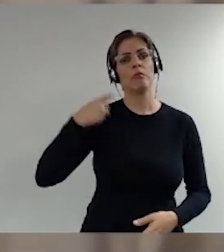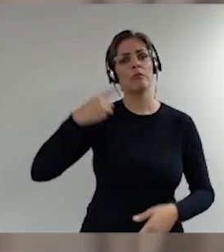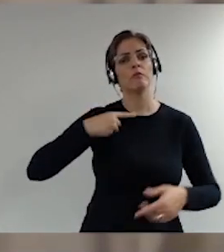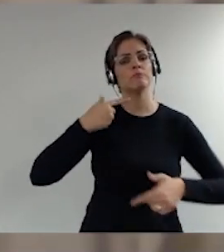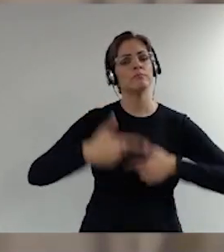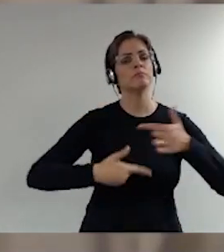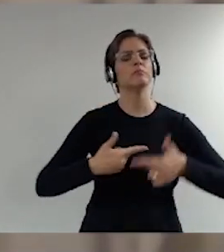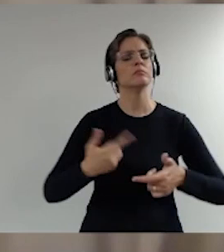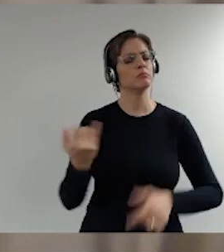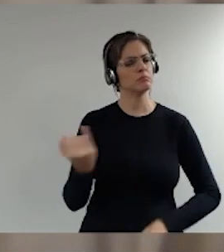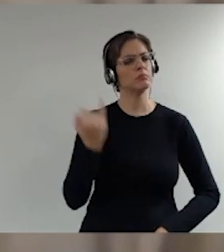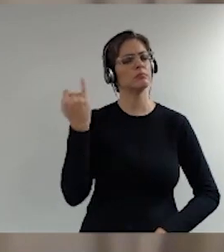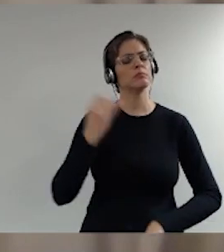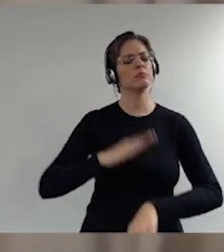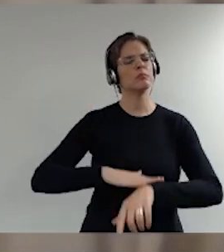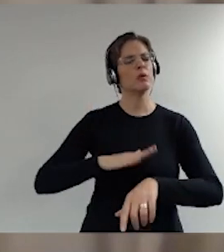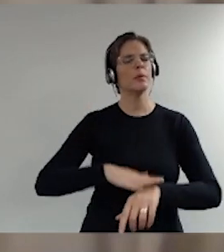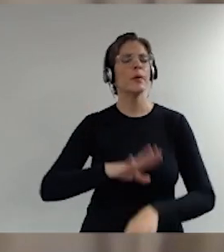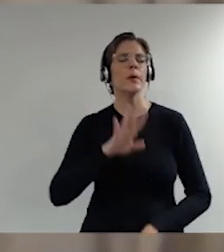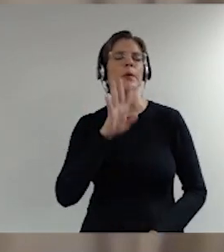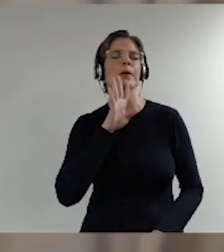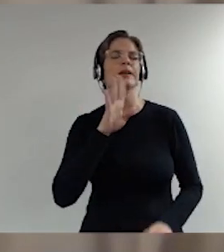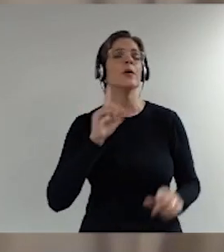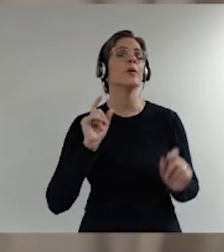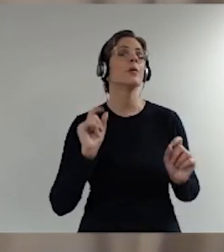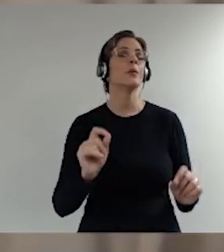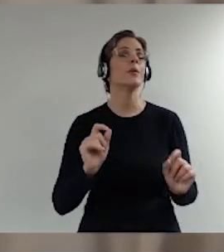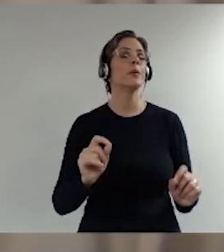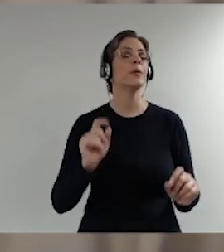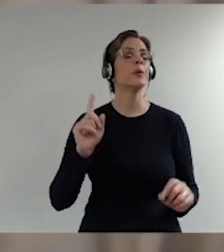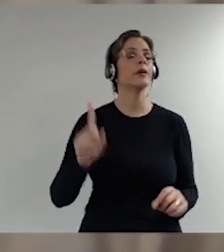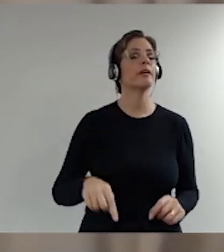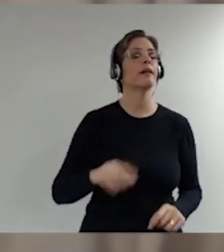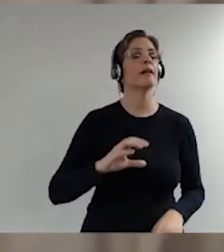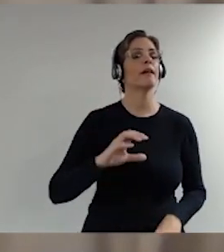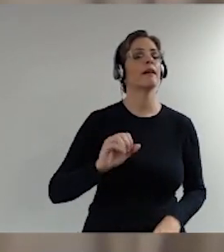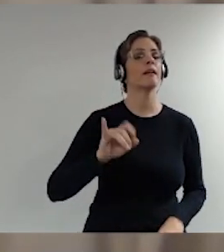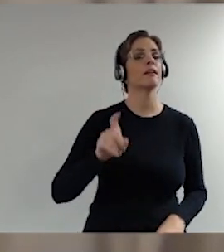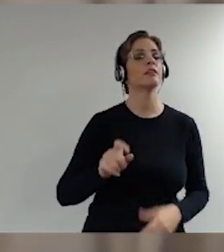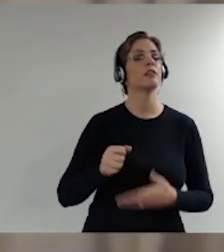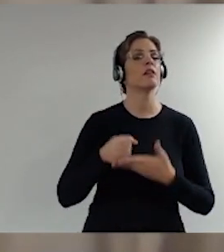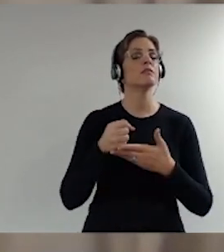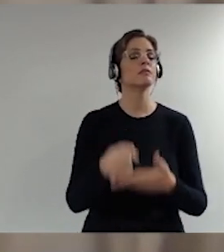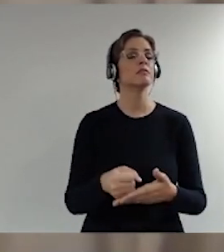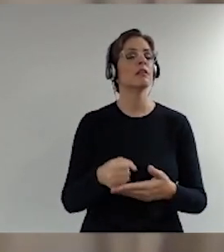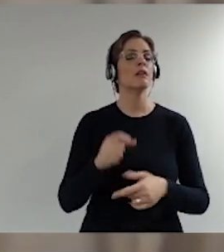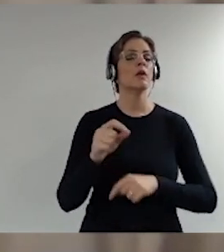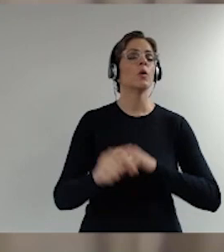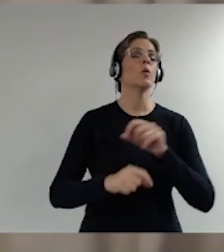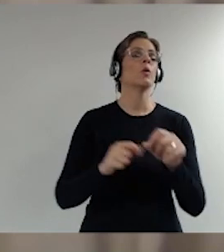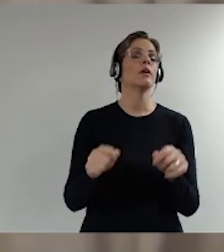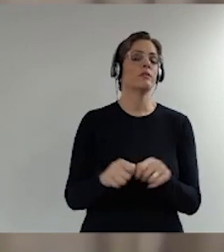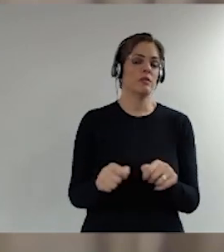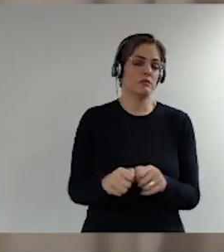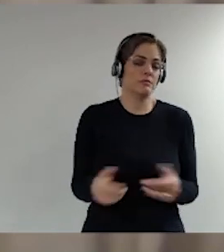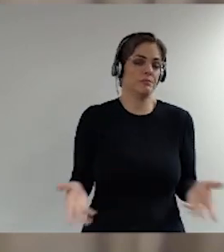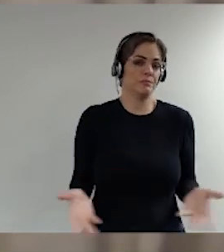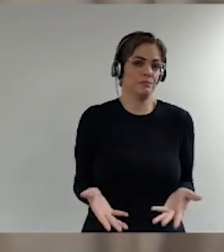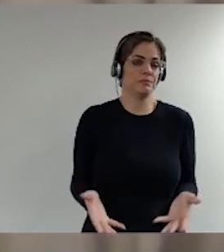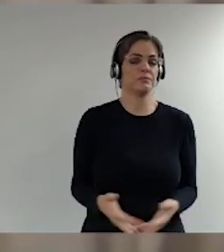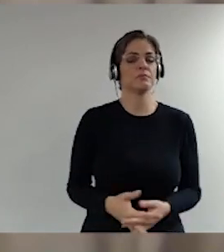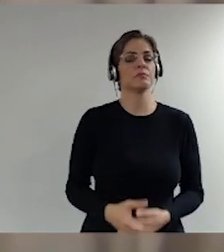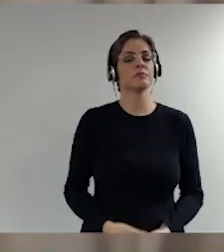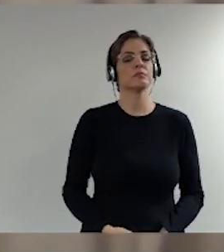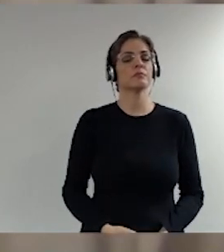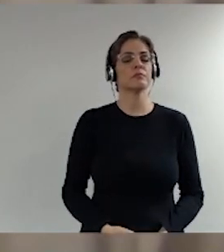conhecer o que são as caixas de assistência, qual o papel das caixas e o que as caixas têm feito nesse momento. Bem,